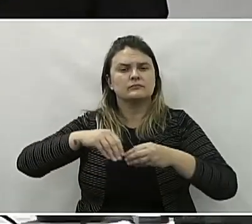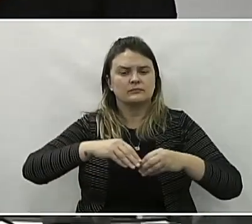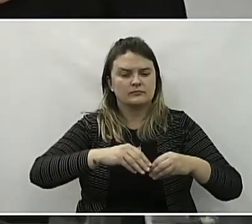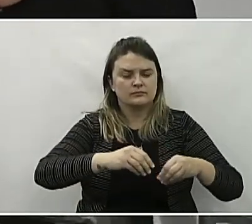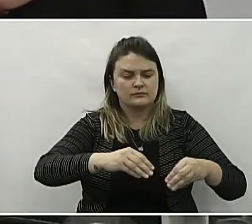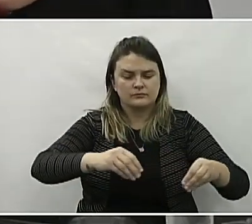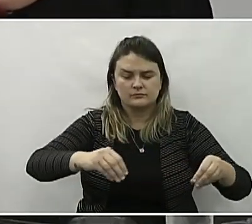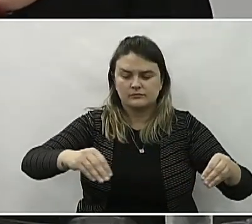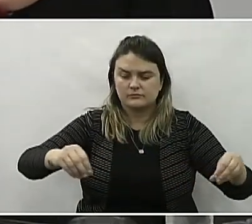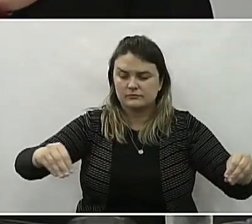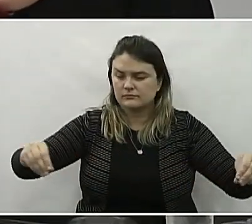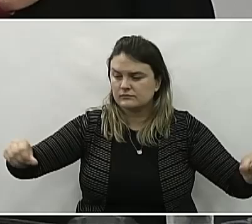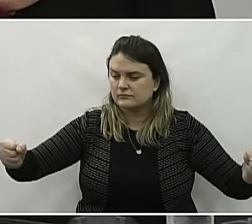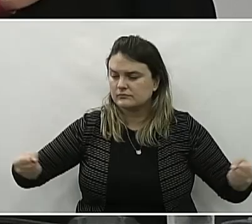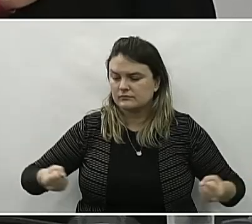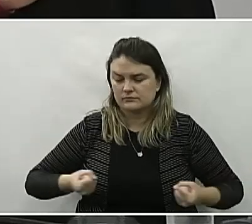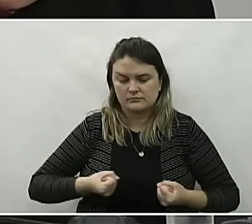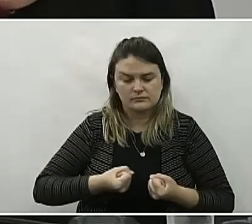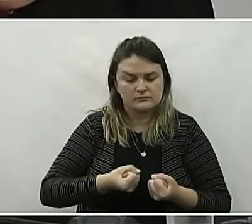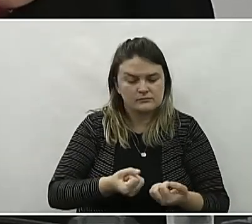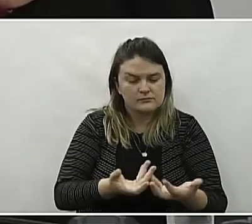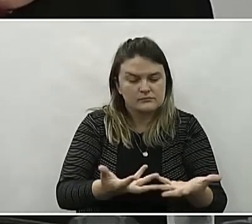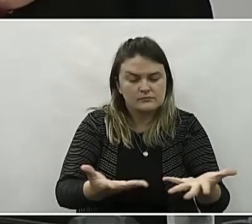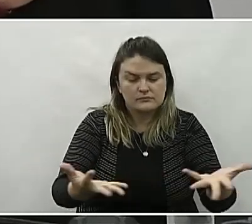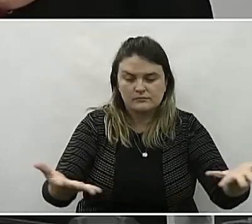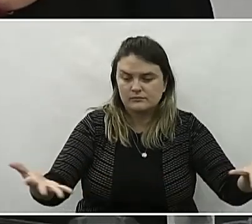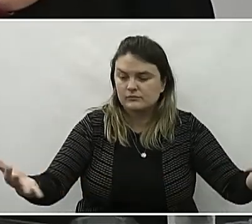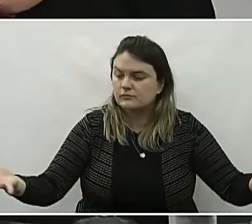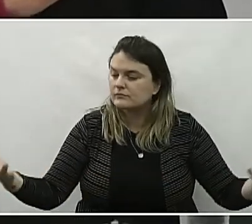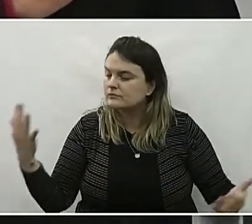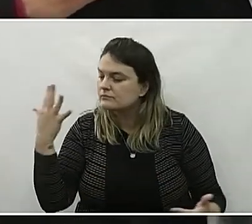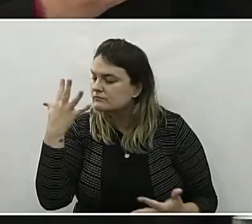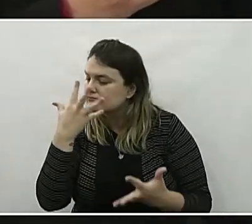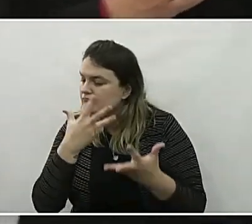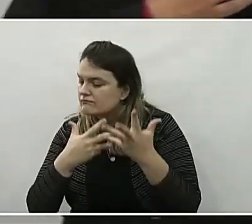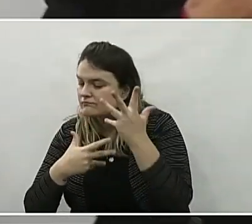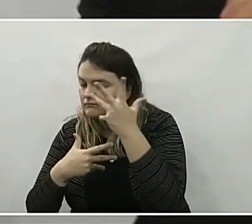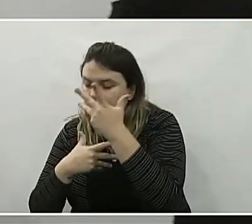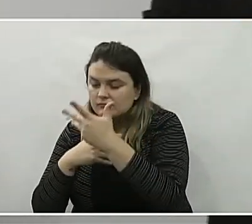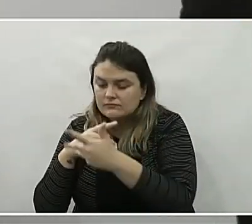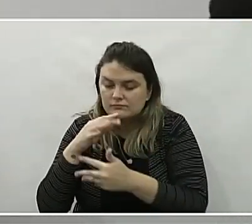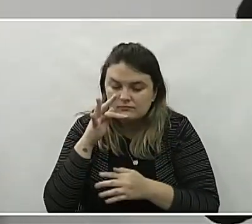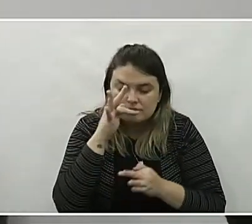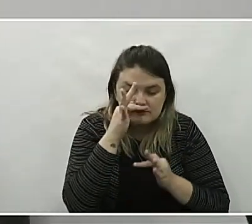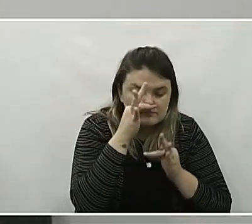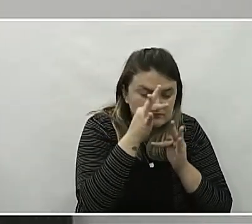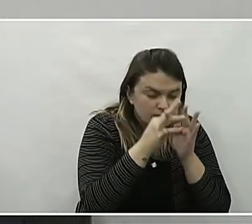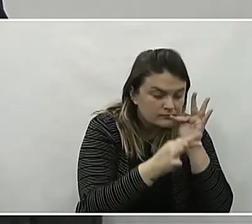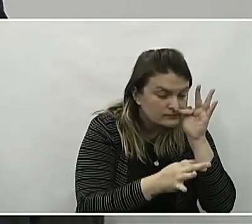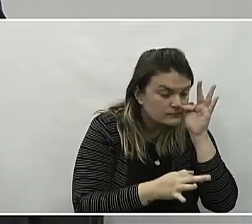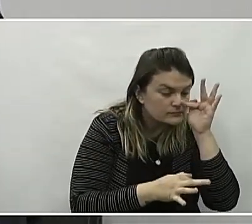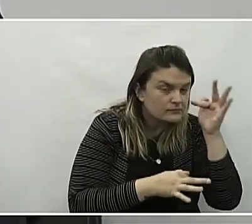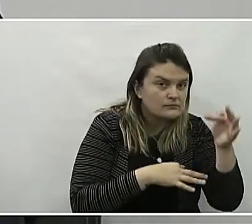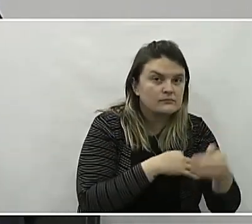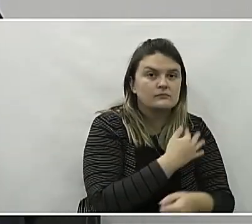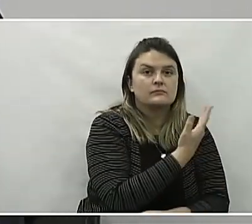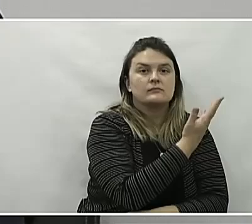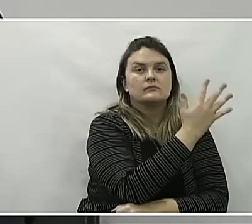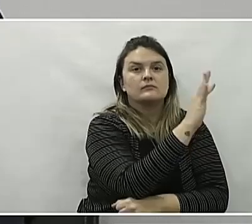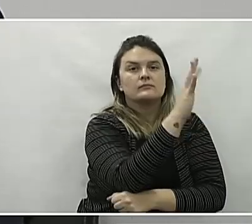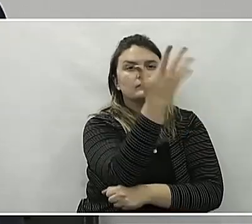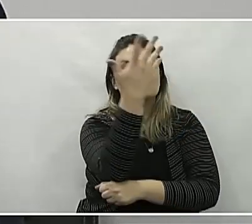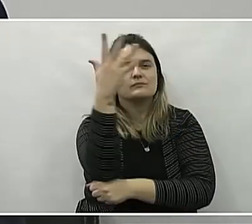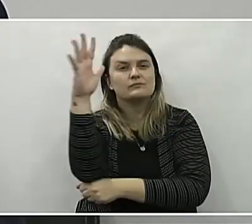mundo. Do que a terra, mais que a vida, teus risonhos limpos, trancos, têm mais